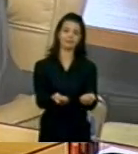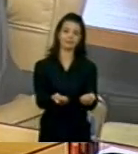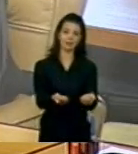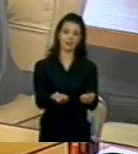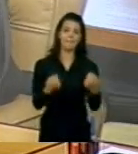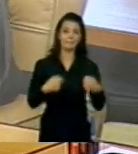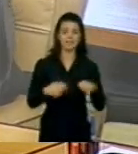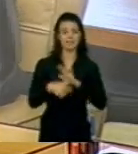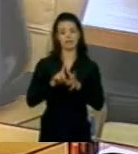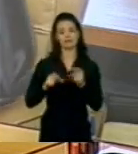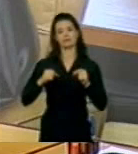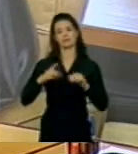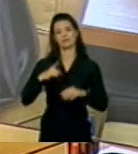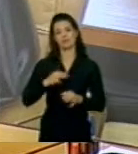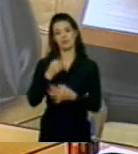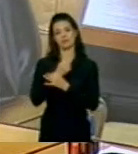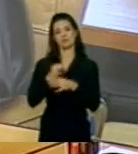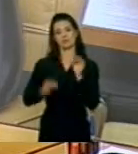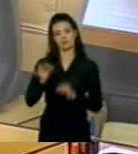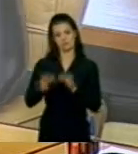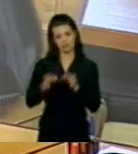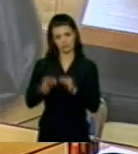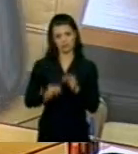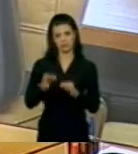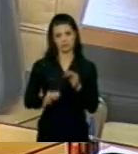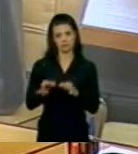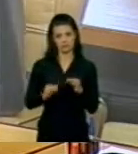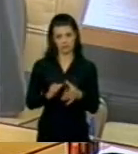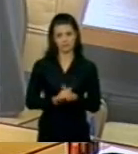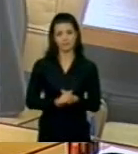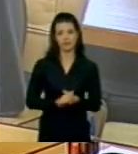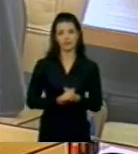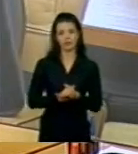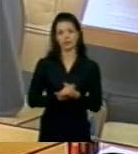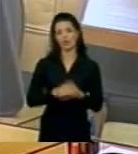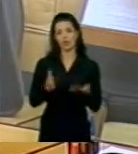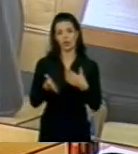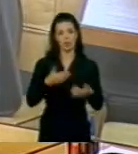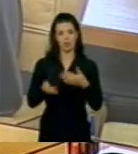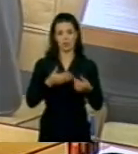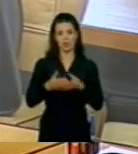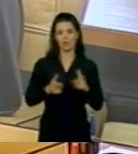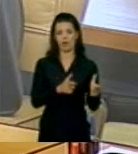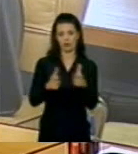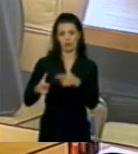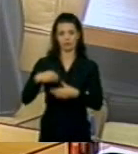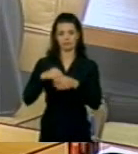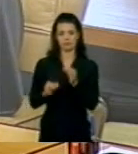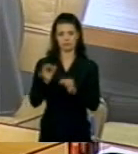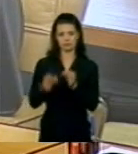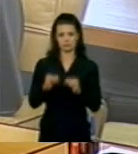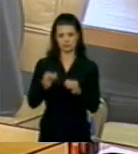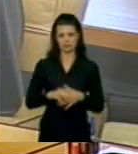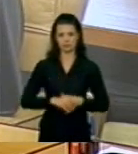decisões judiciais monocráticas proferidas em todas as instâncias de jurisdição. Estou citando literalmente trecho daquela